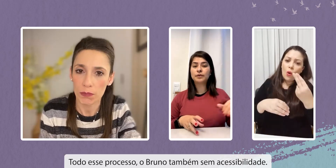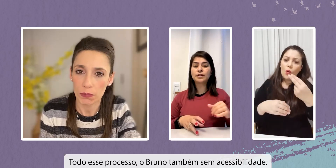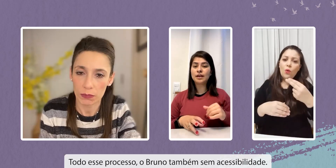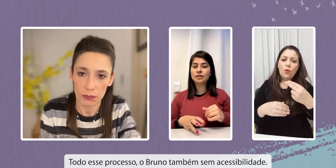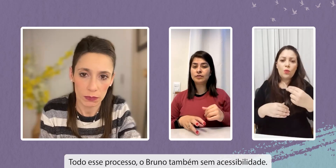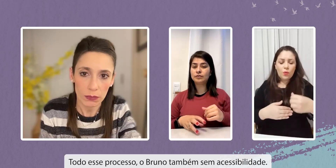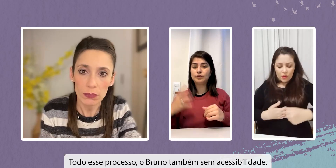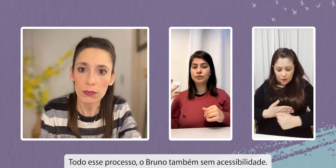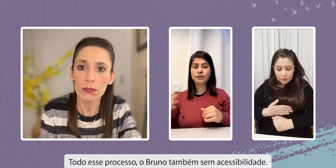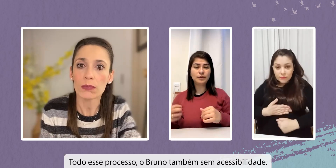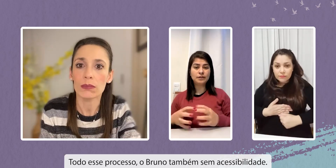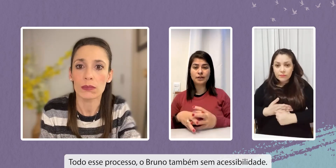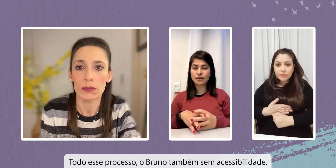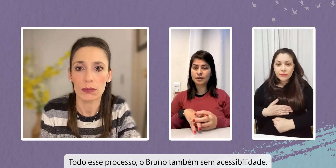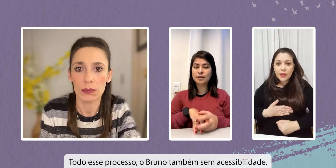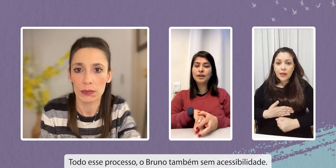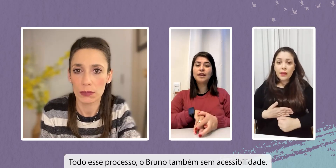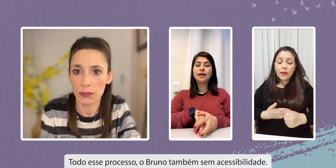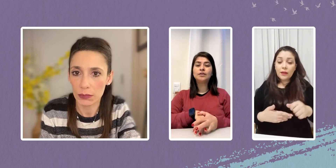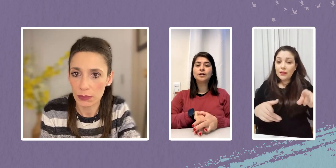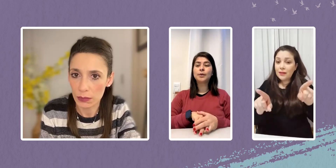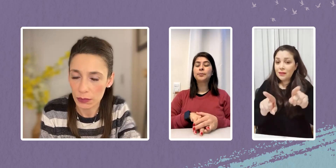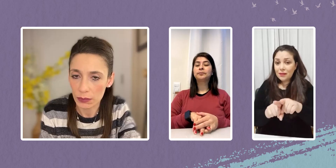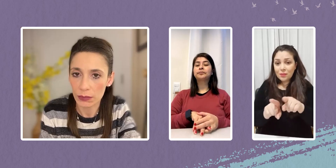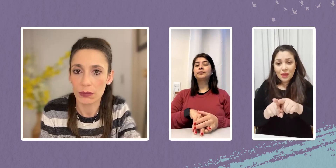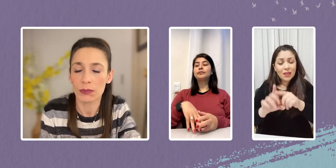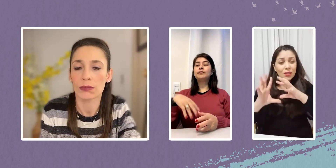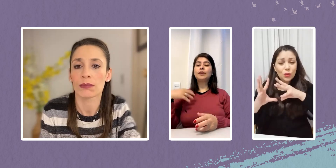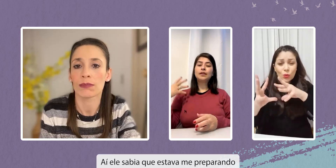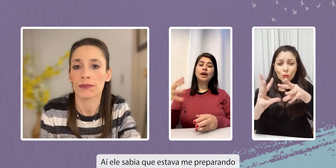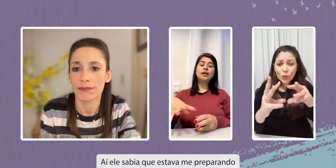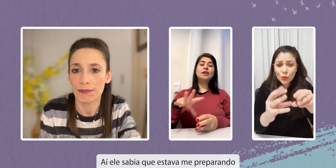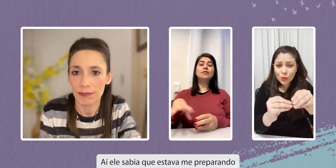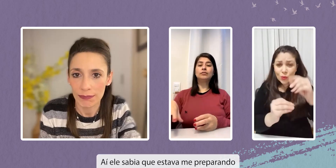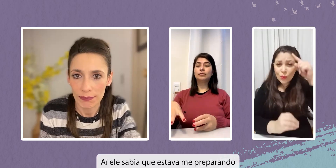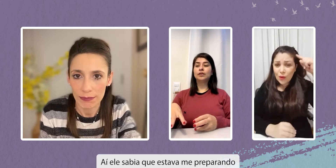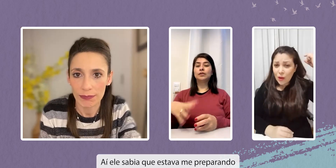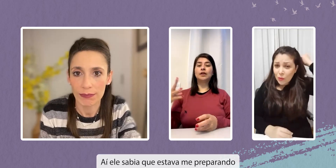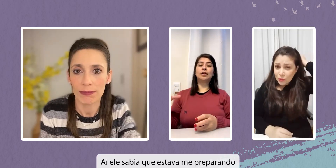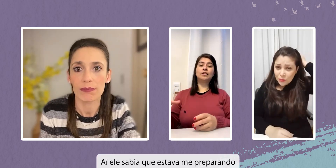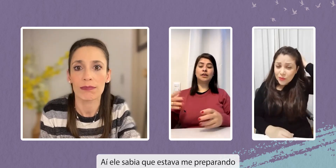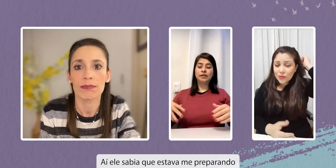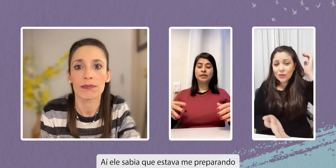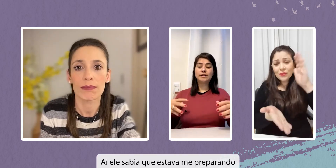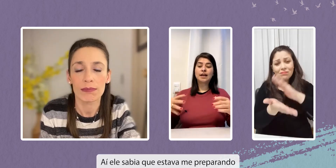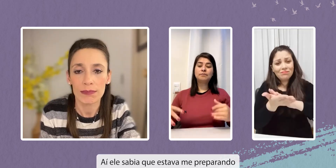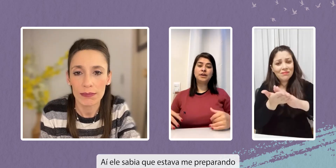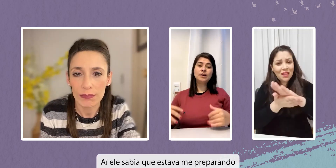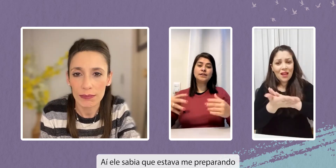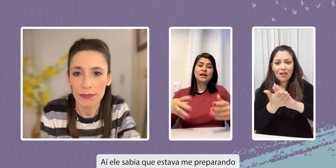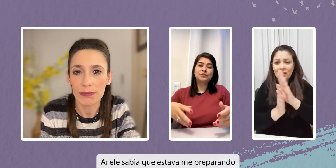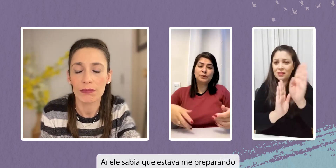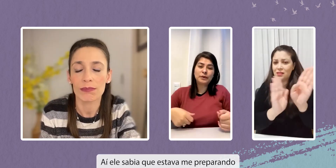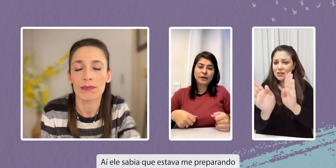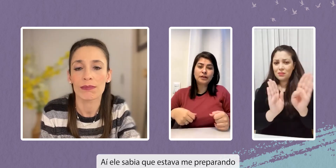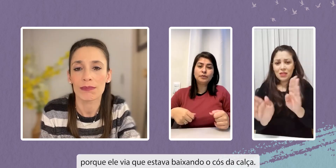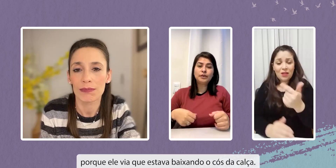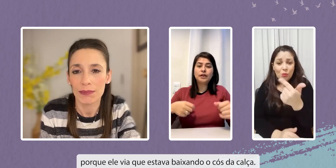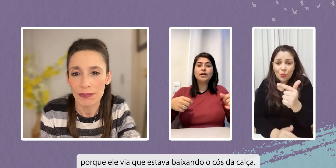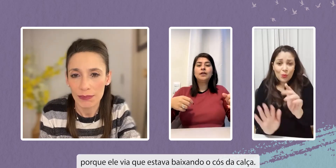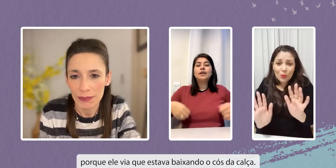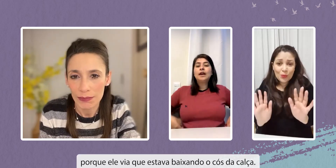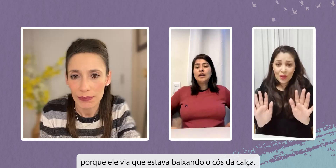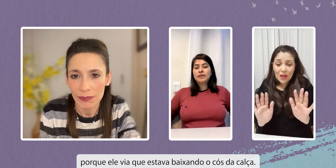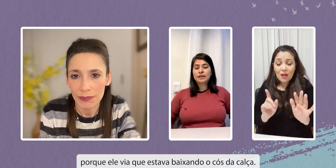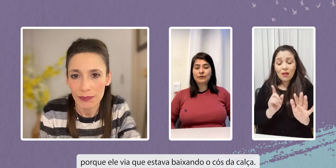esse processo, o Bruno também sem acessibilidade. Aí ele sabia que estava me preparando